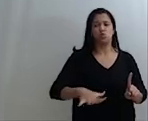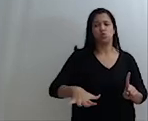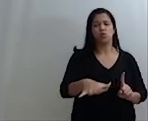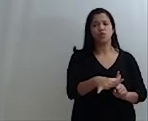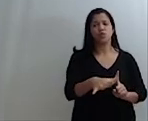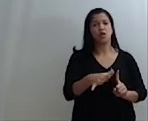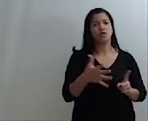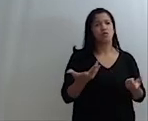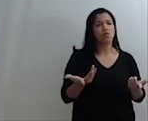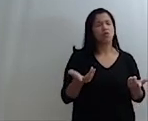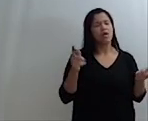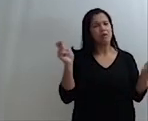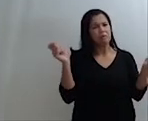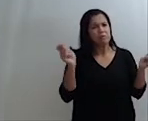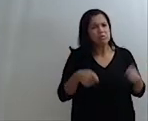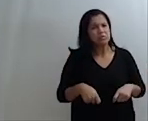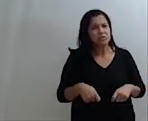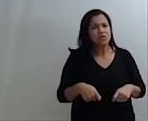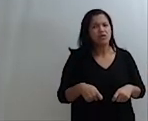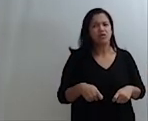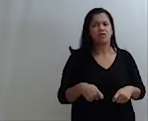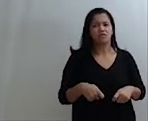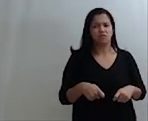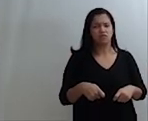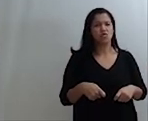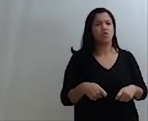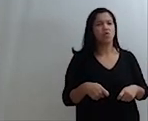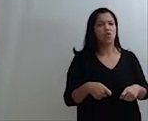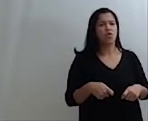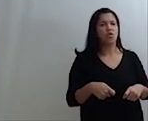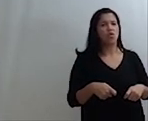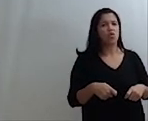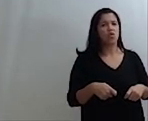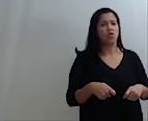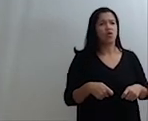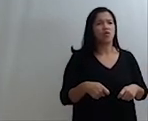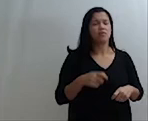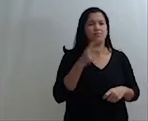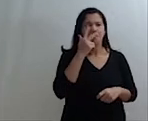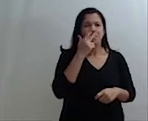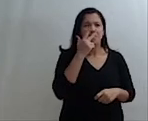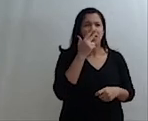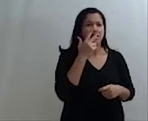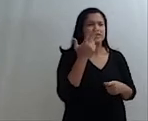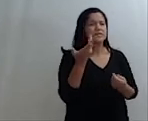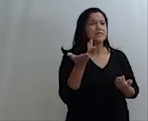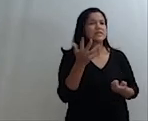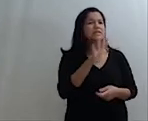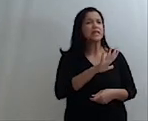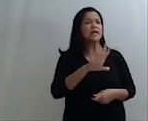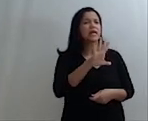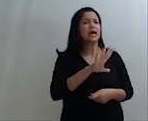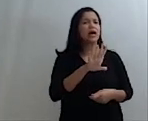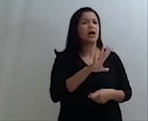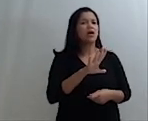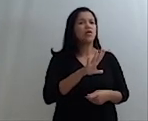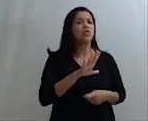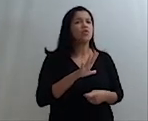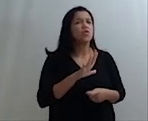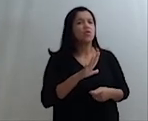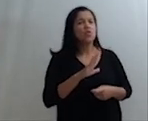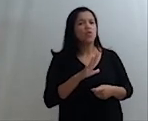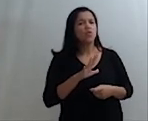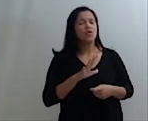possível algo que com a devida venha me parece um pouco vago Sem demonstrar efetivamente